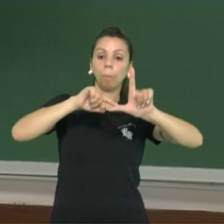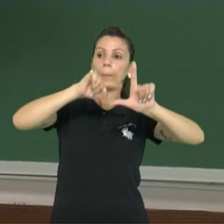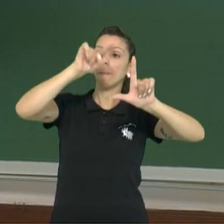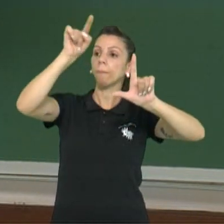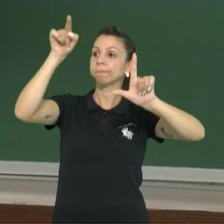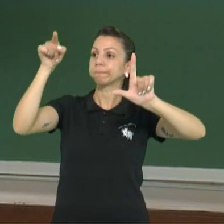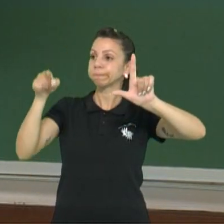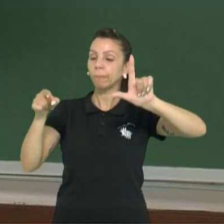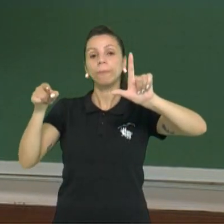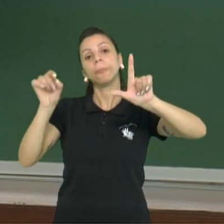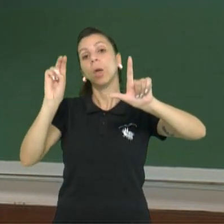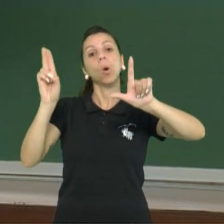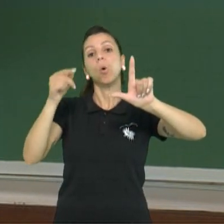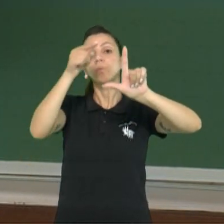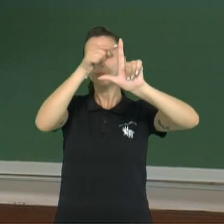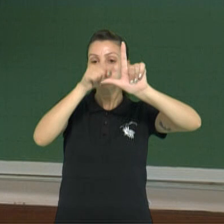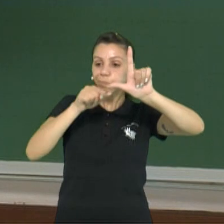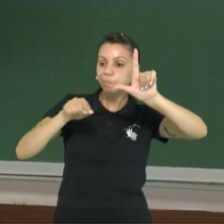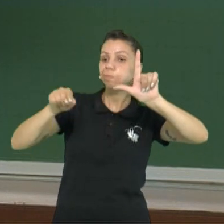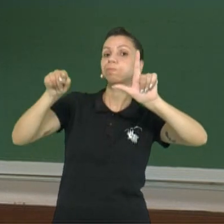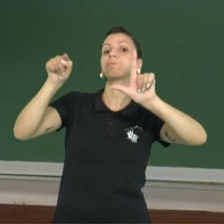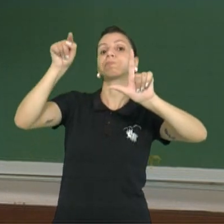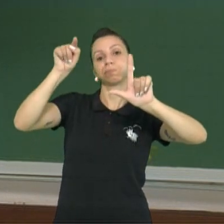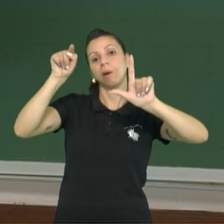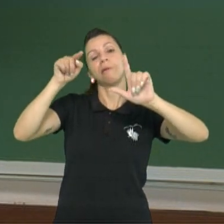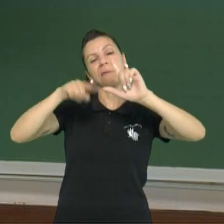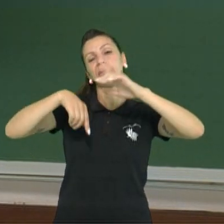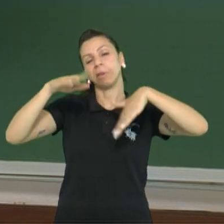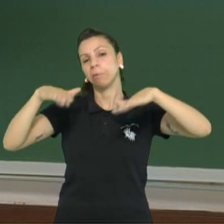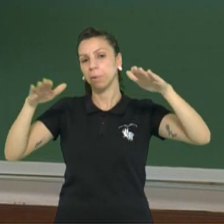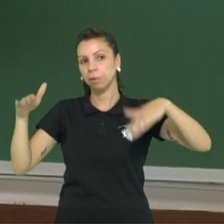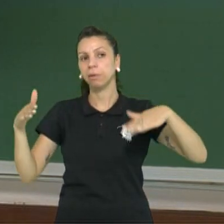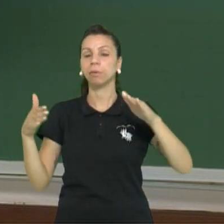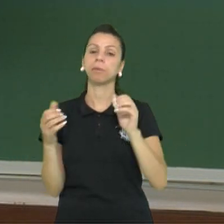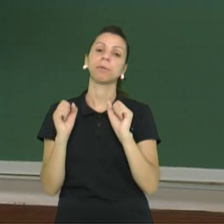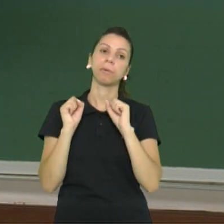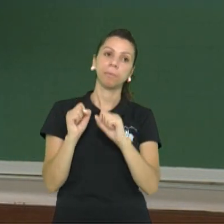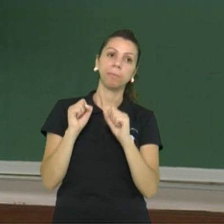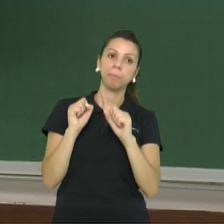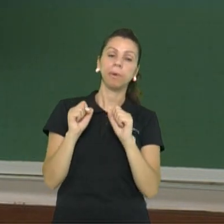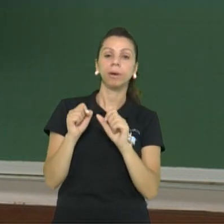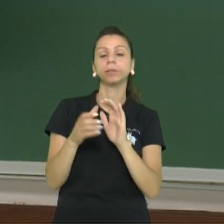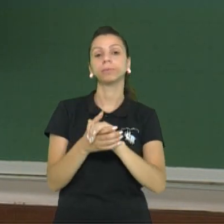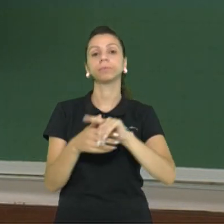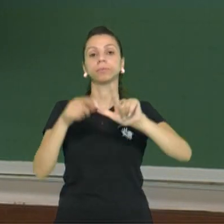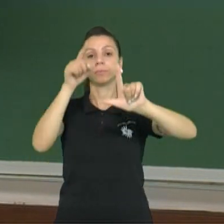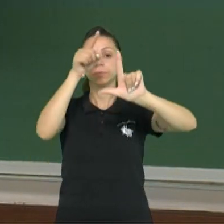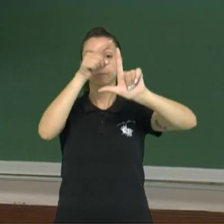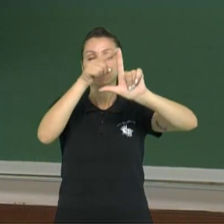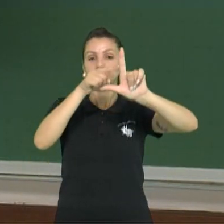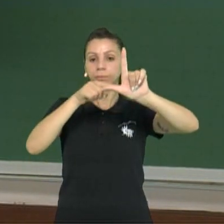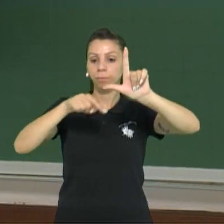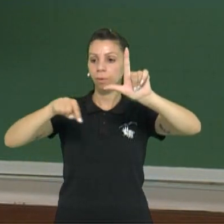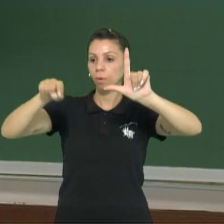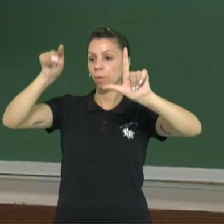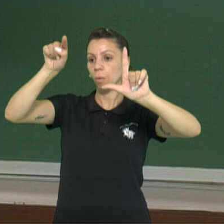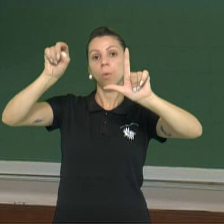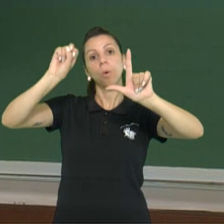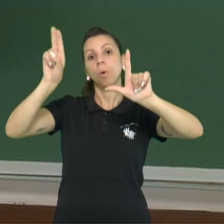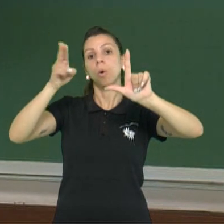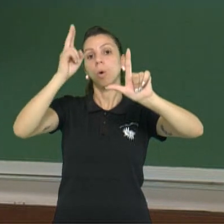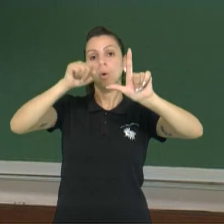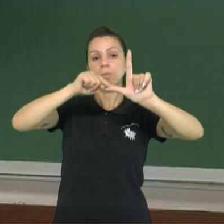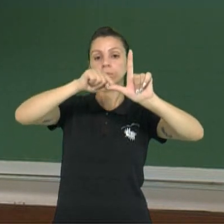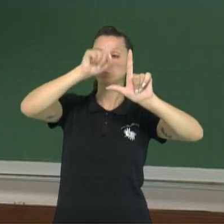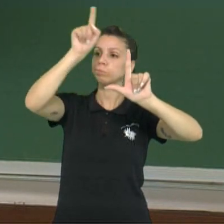e o formato desse gráfico é chamado de parábola, né? Essa parábola pode ter sua concavidade voltada para cima ou para